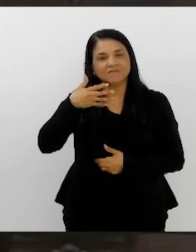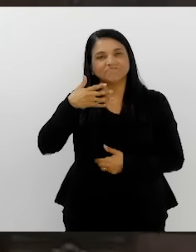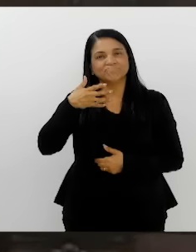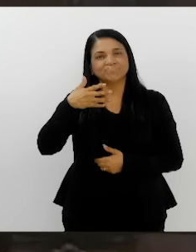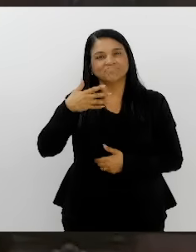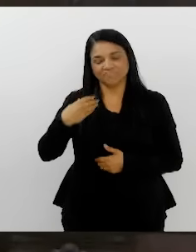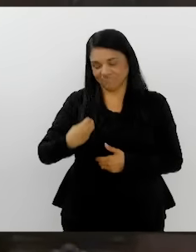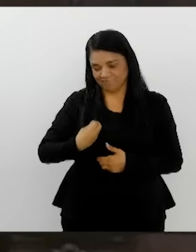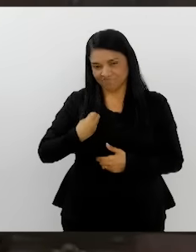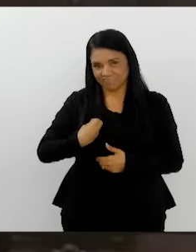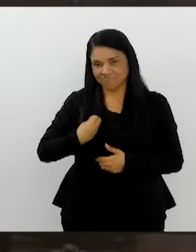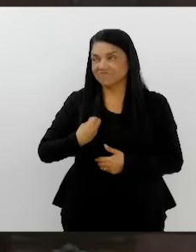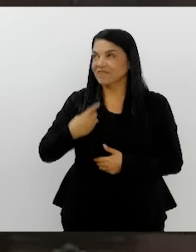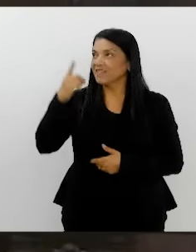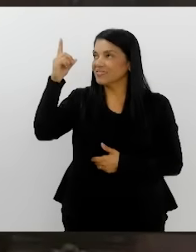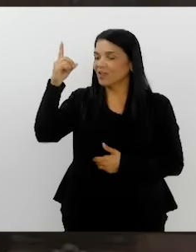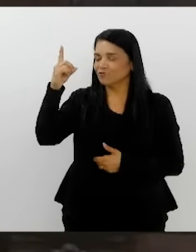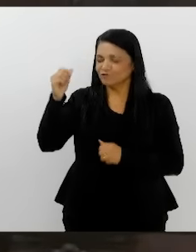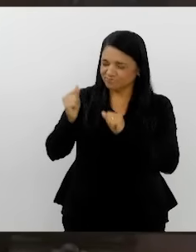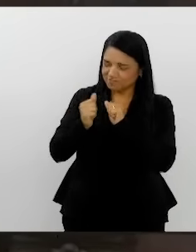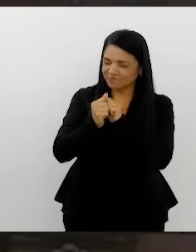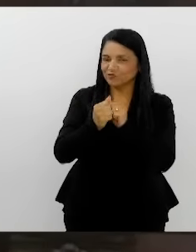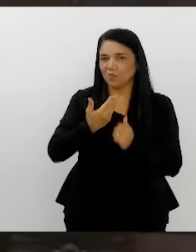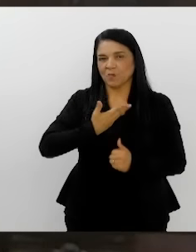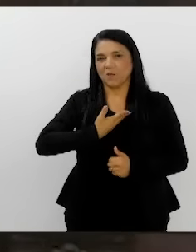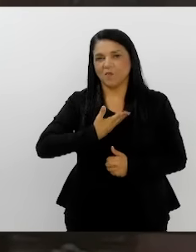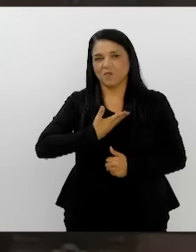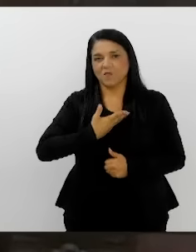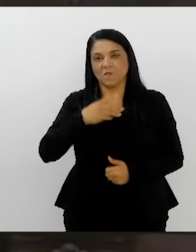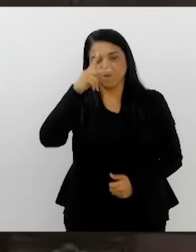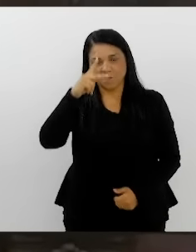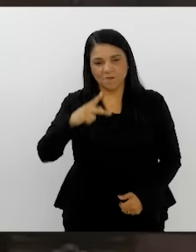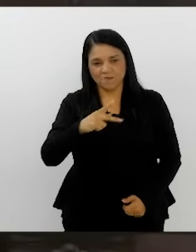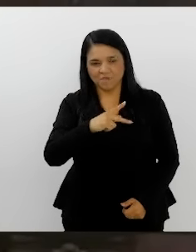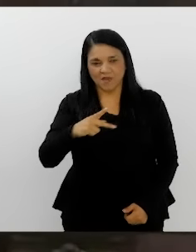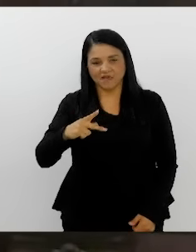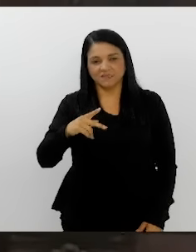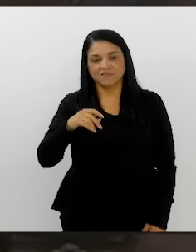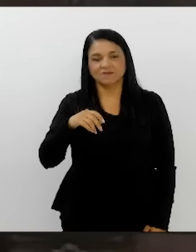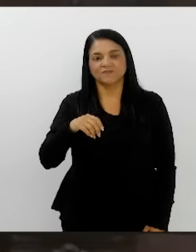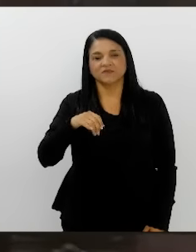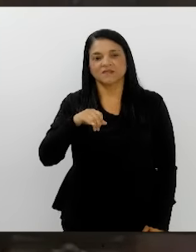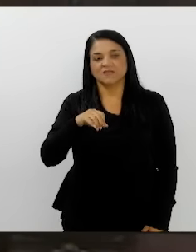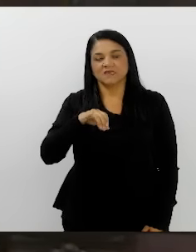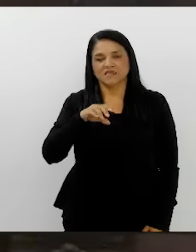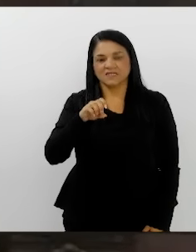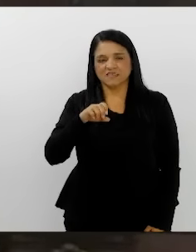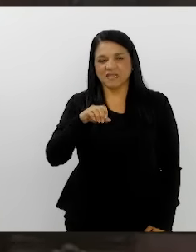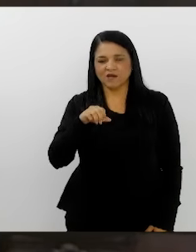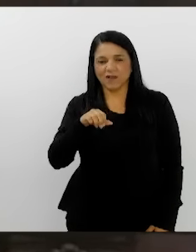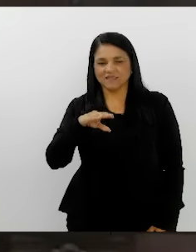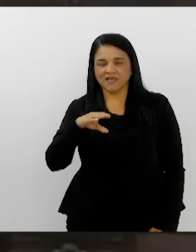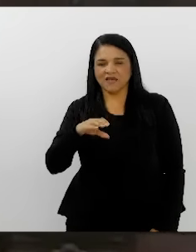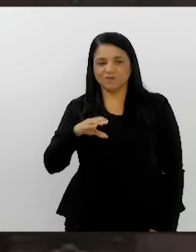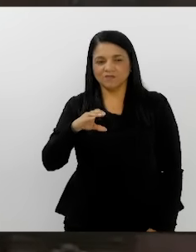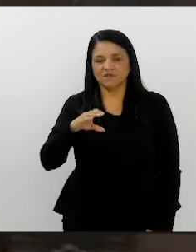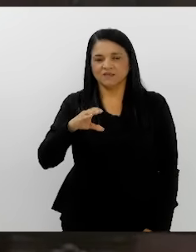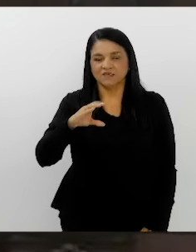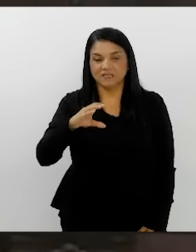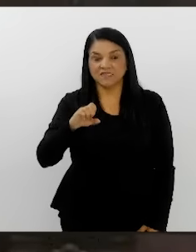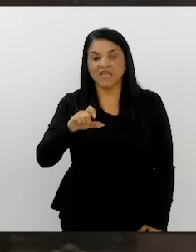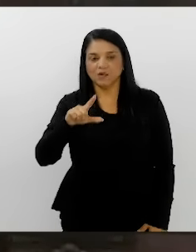meu caminho, que é o Padre Célio Casale. Muito obrigado, Padre, por tudo, pelos seus conselhos, pelas suas orientações